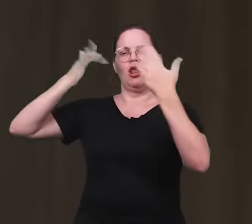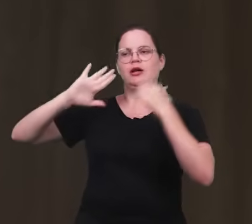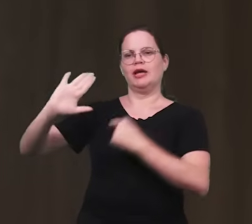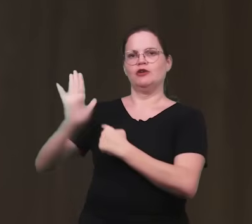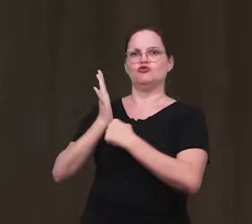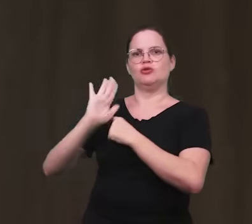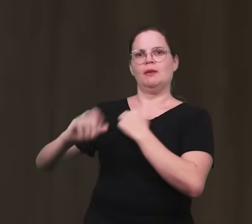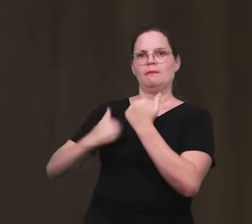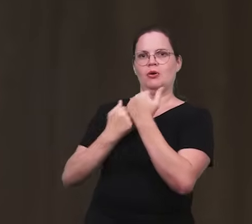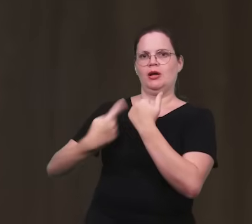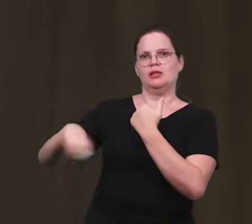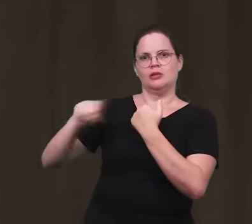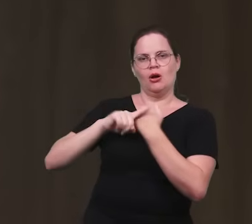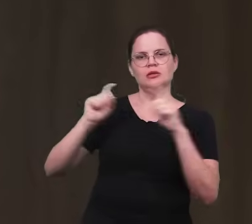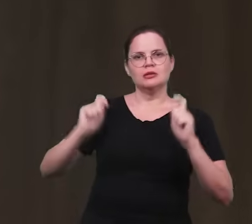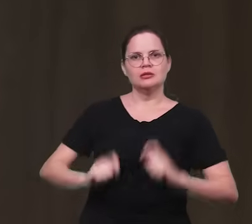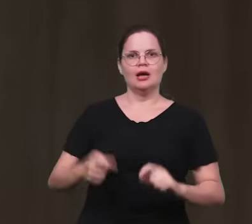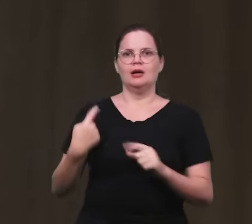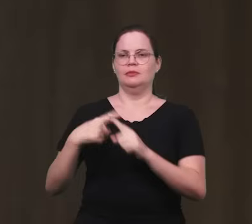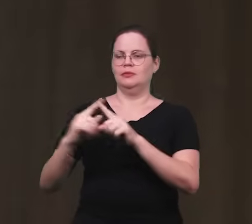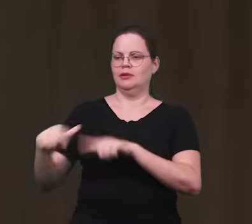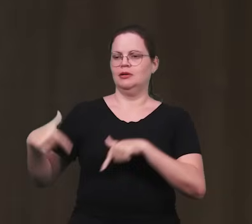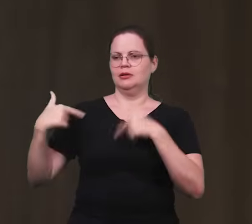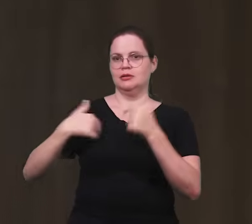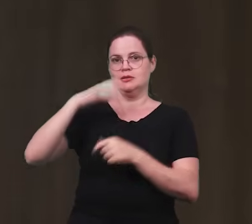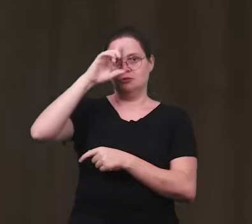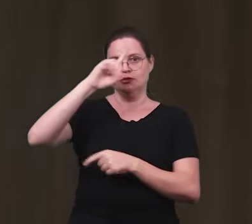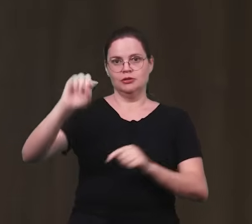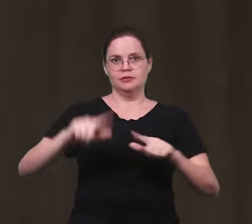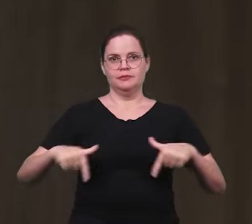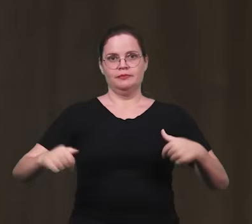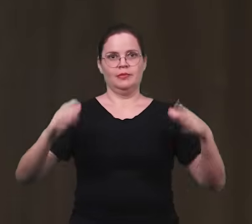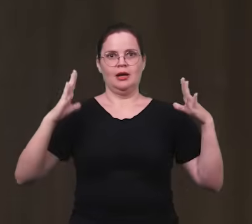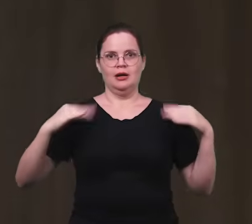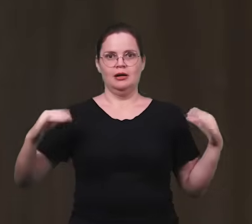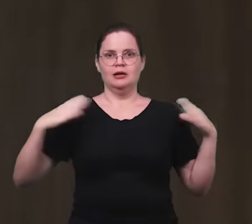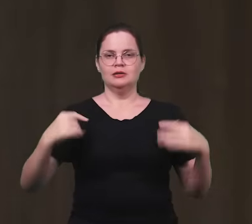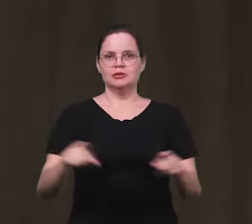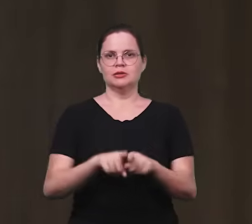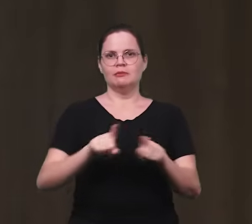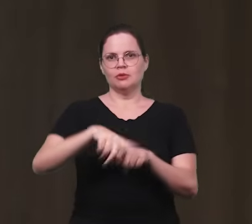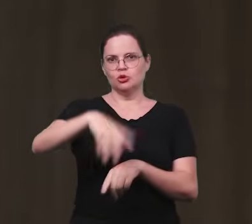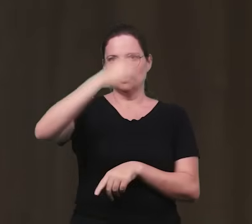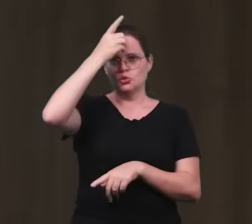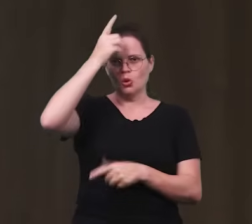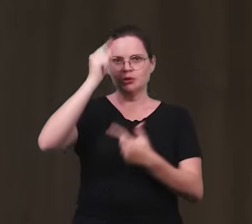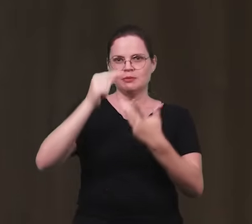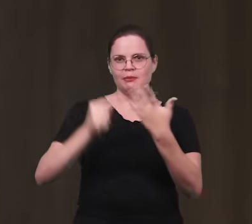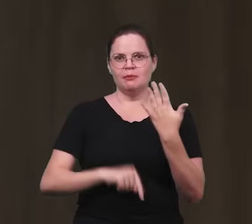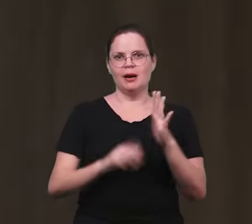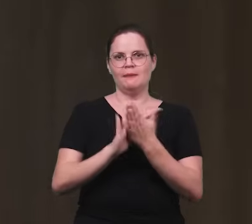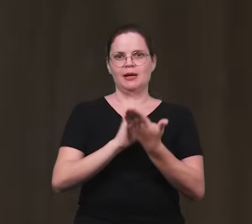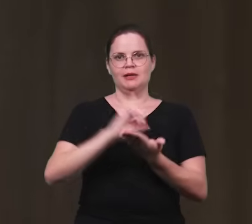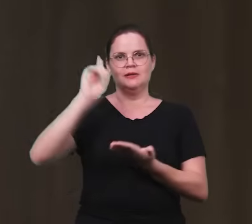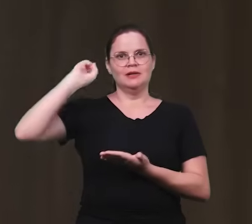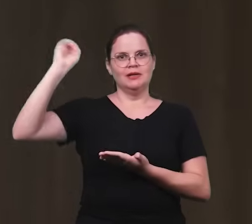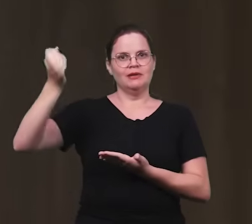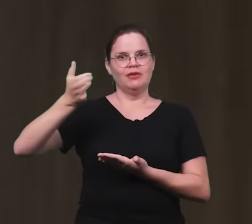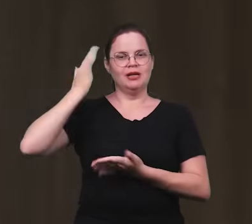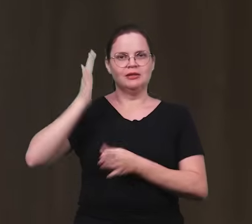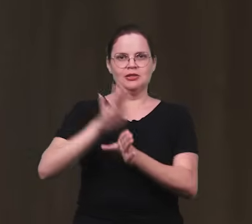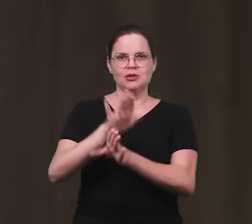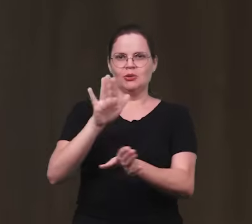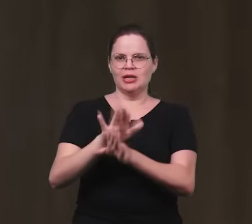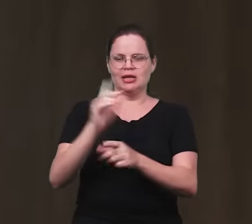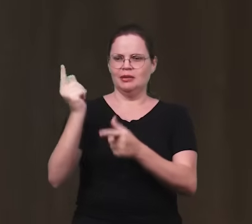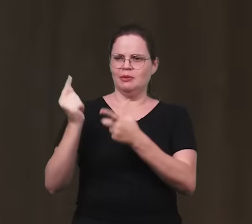as manifestações do poder de Deus, a operação de anjos, os dons espirituais, a palavra revelada que vem e nos orienta, que